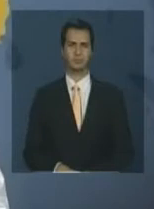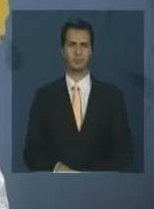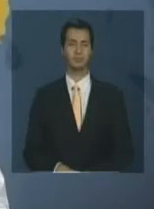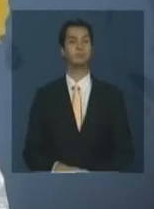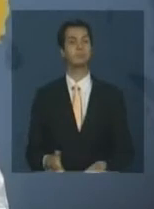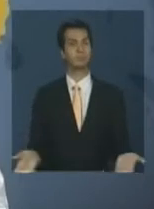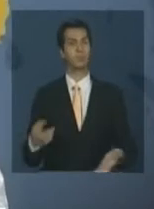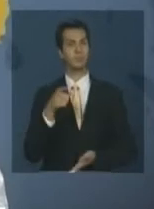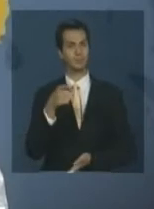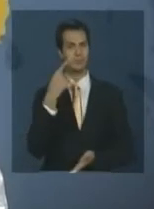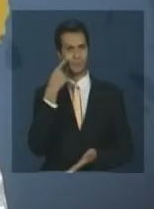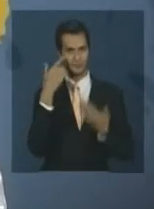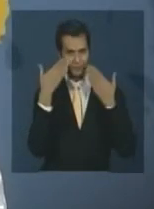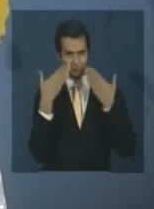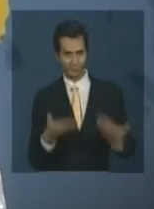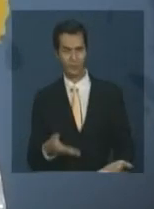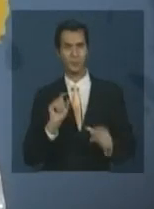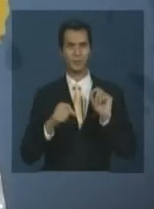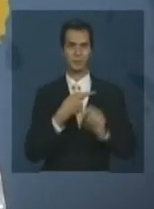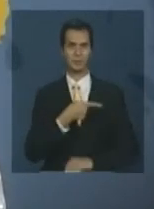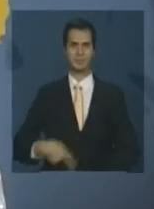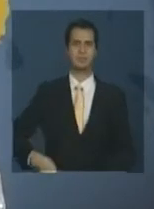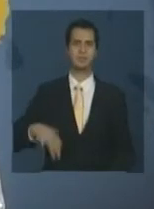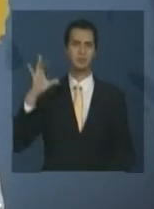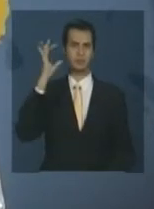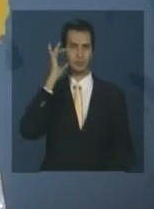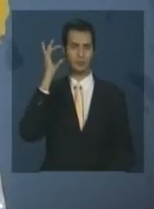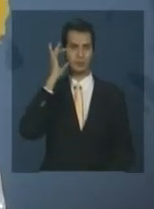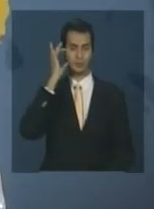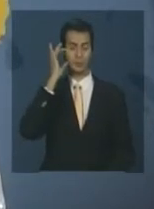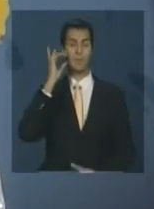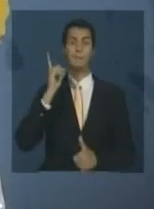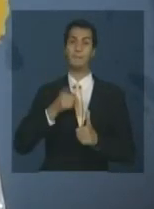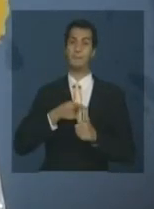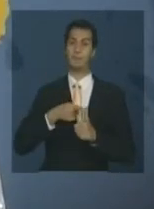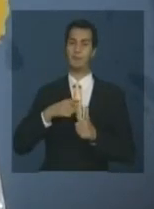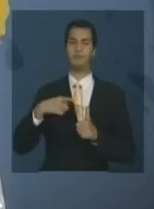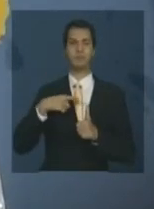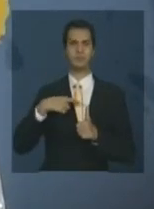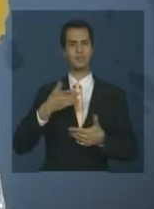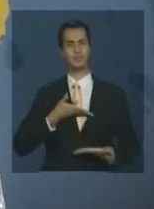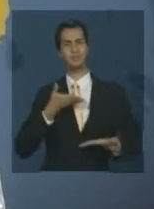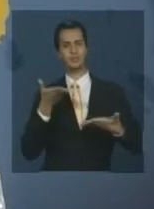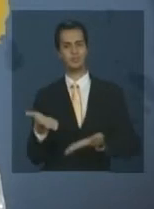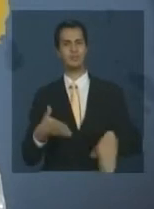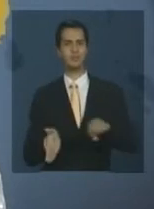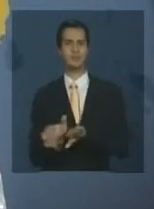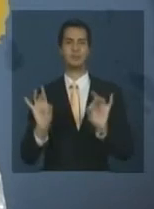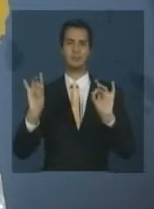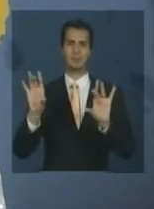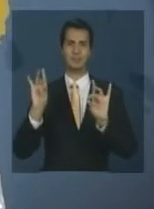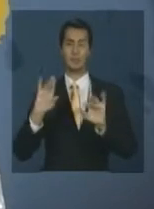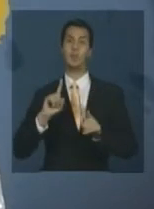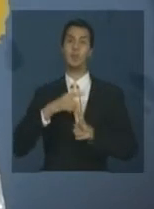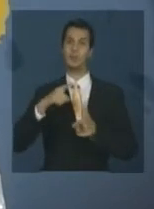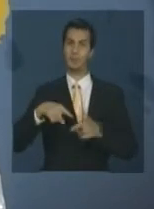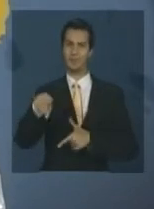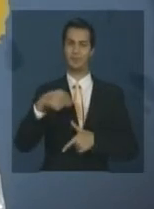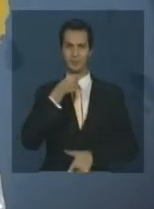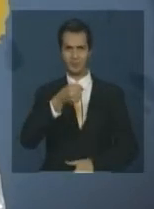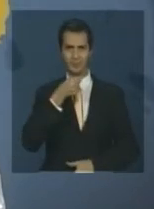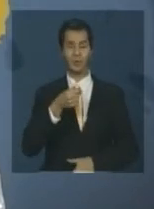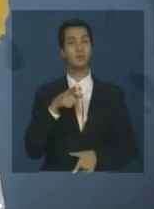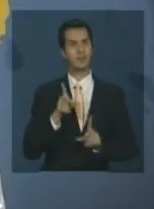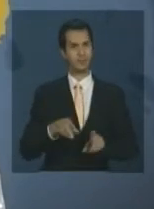Bom, você acompanhou a declaração da presidenta Dilma Rousseff logo após participar da cerimônia oficial de chegada ao país. Lembrando, então, que